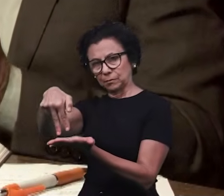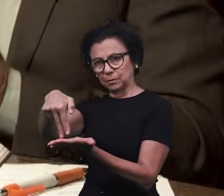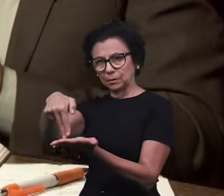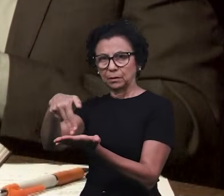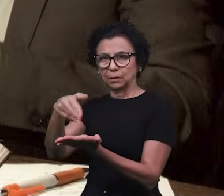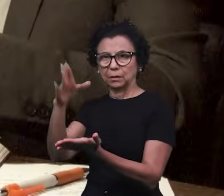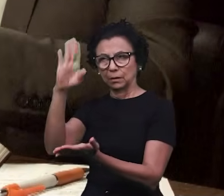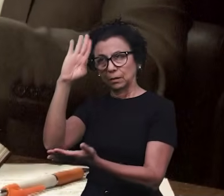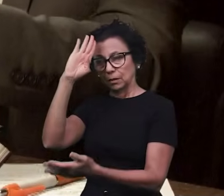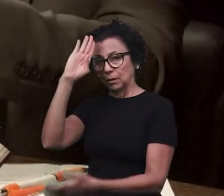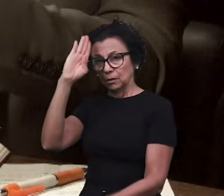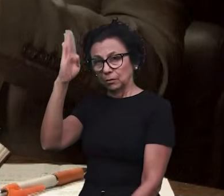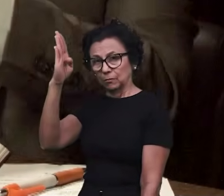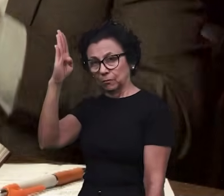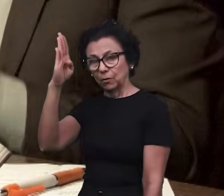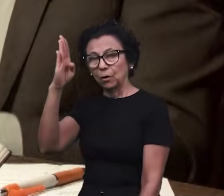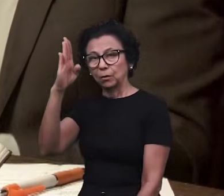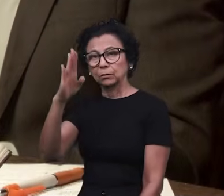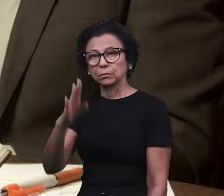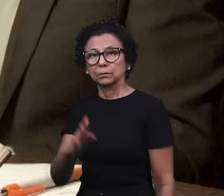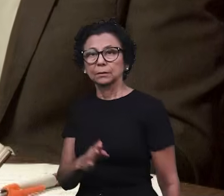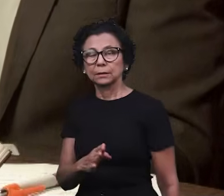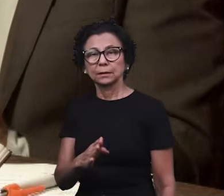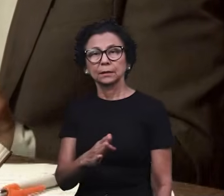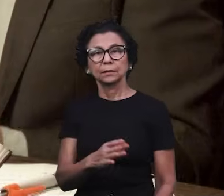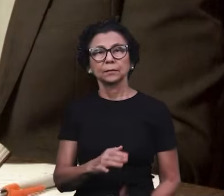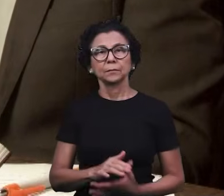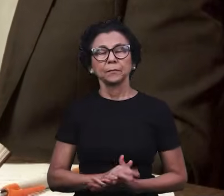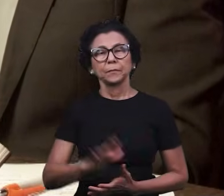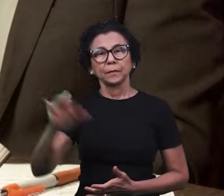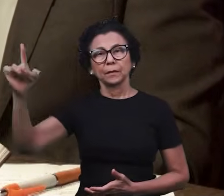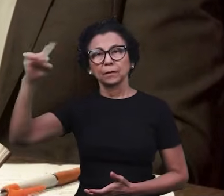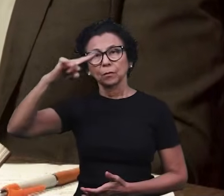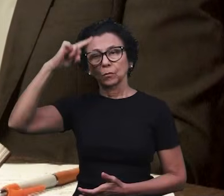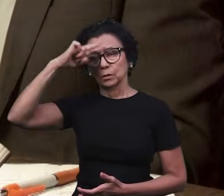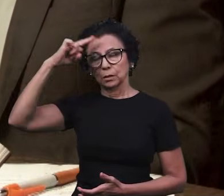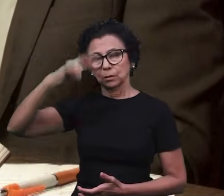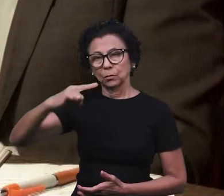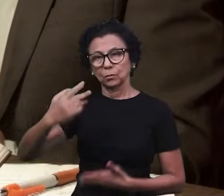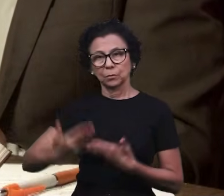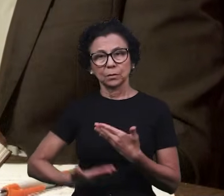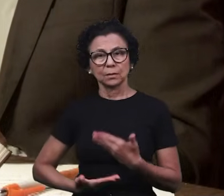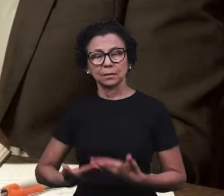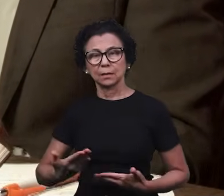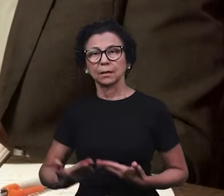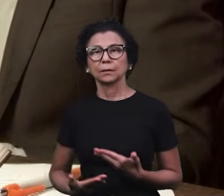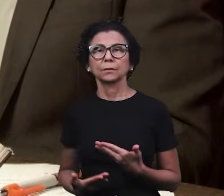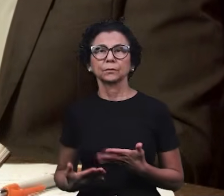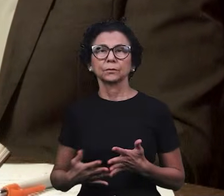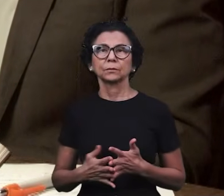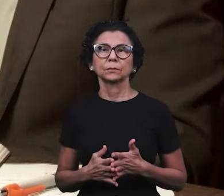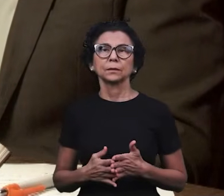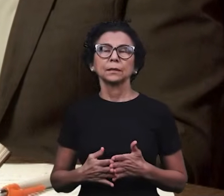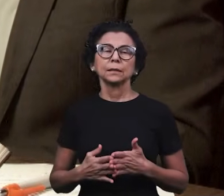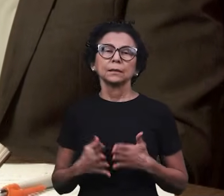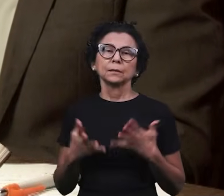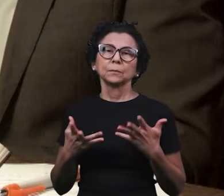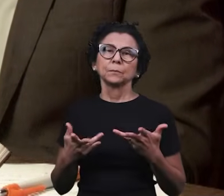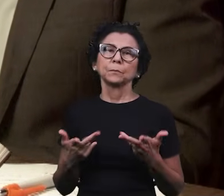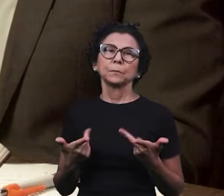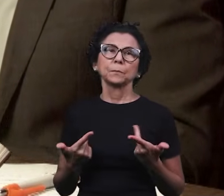que Deus ordenou para o servo dele, né? E é maravilhoso isso, porque